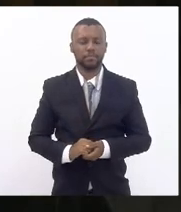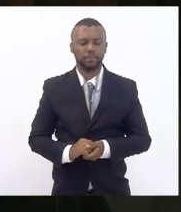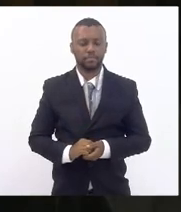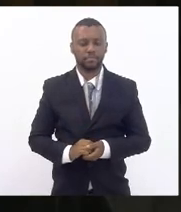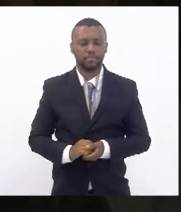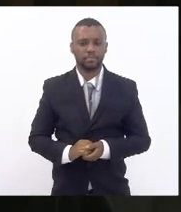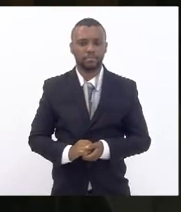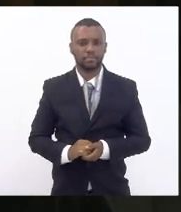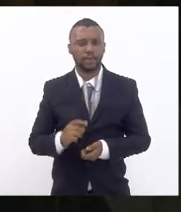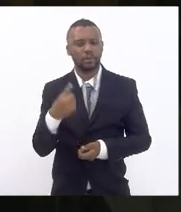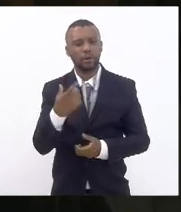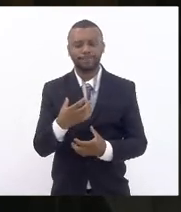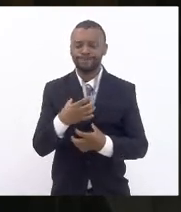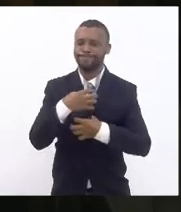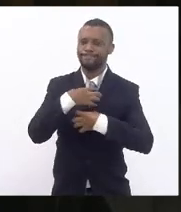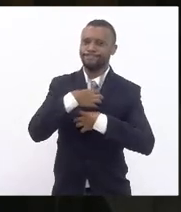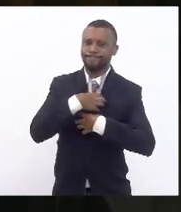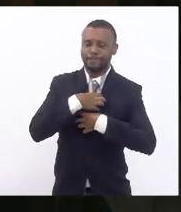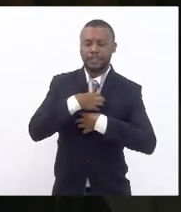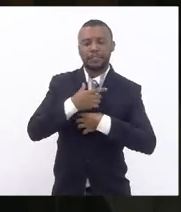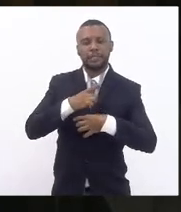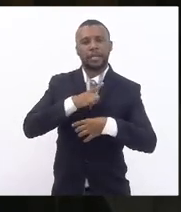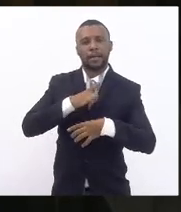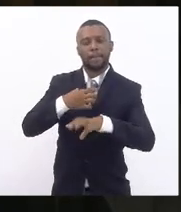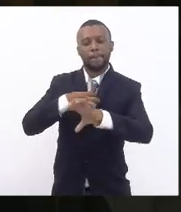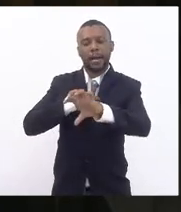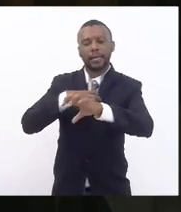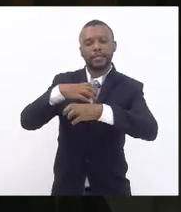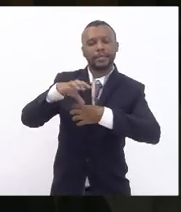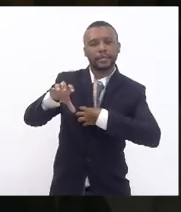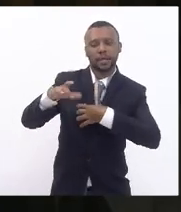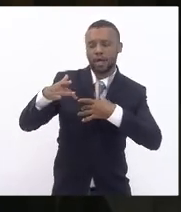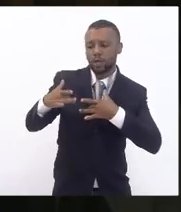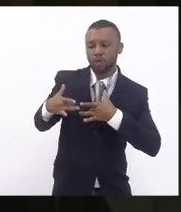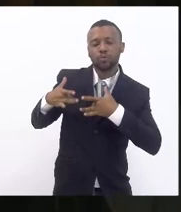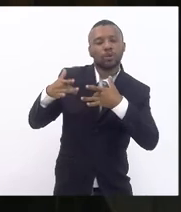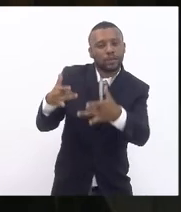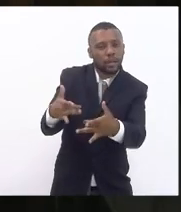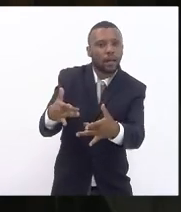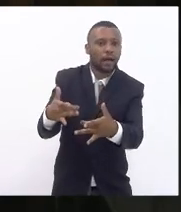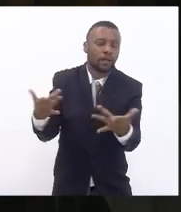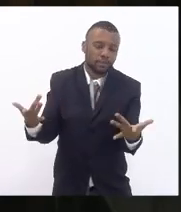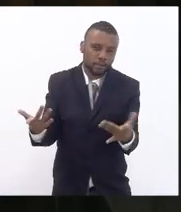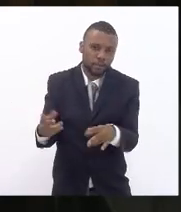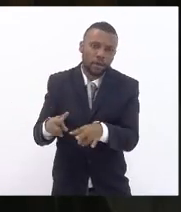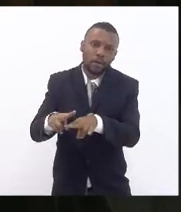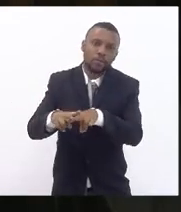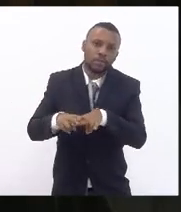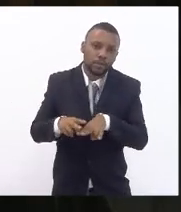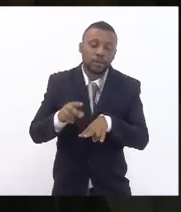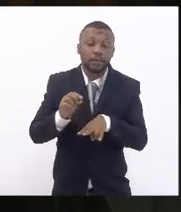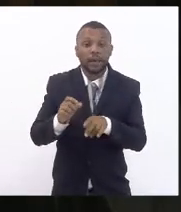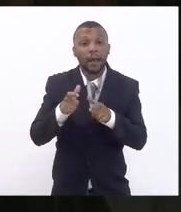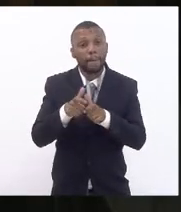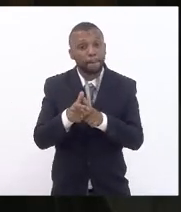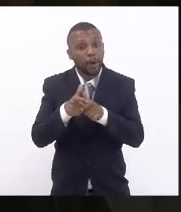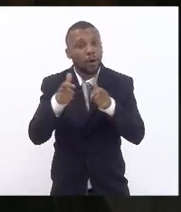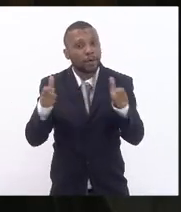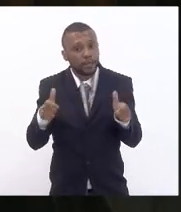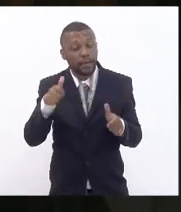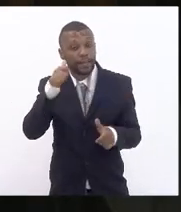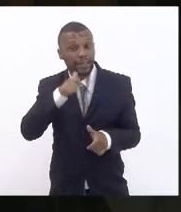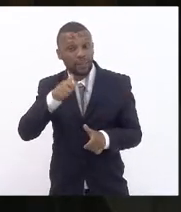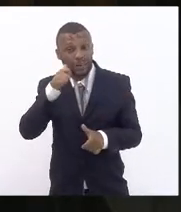que a gente tenta, né, que seja mais solidária. Eu acho que não é à toa que a maioria das mulheres faz oposição